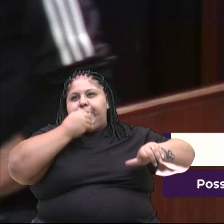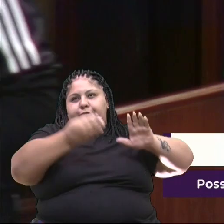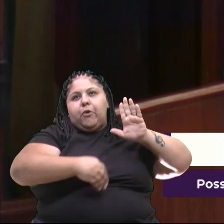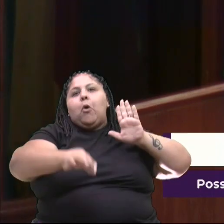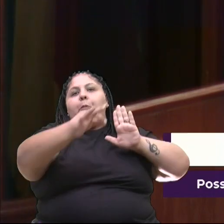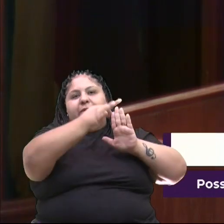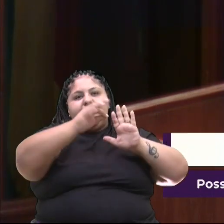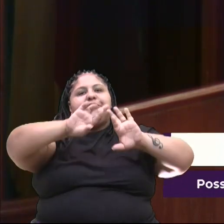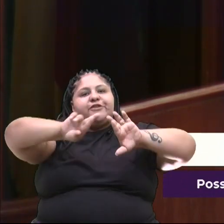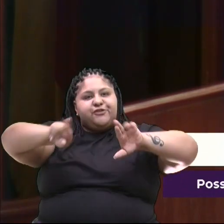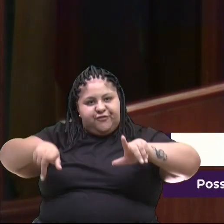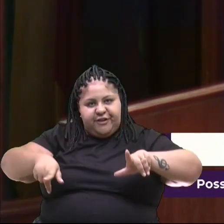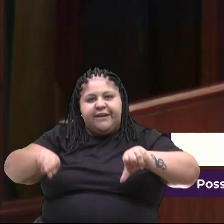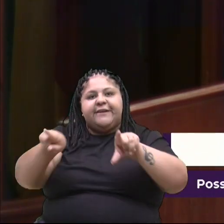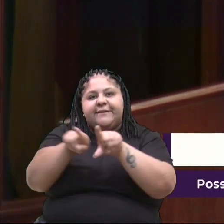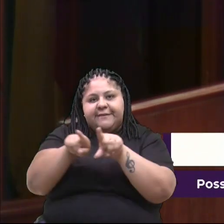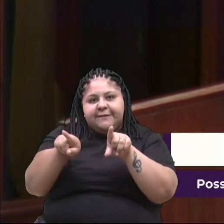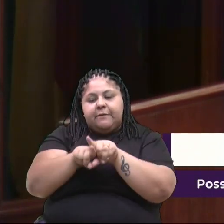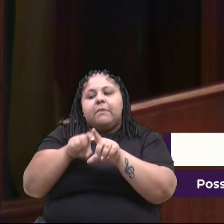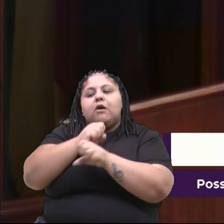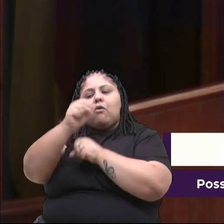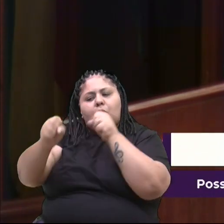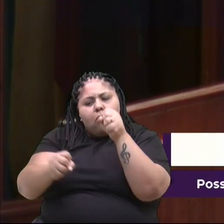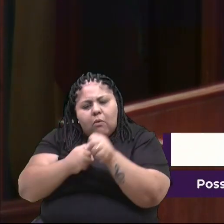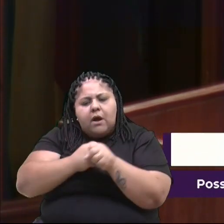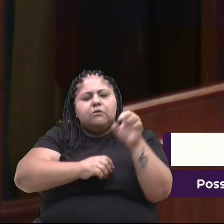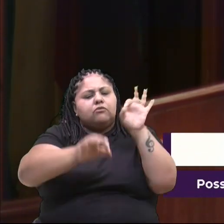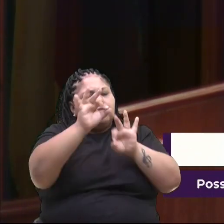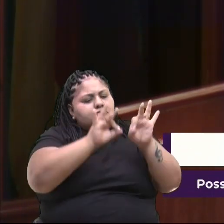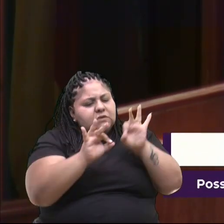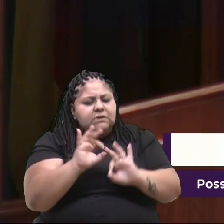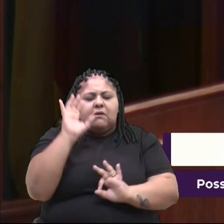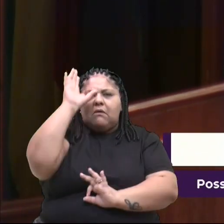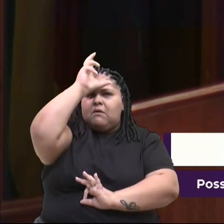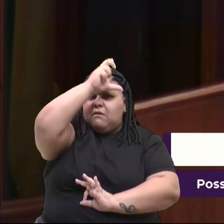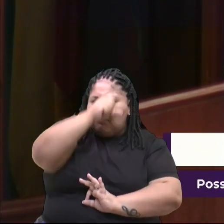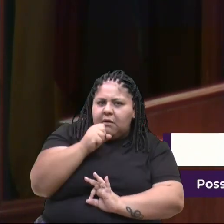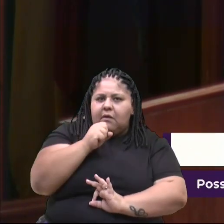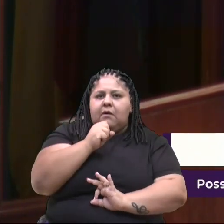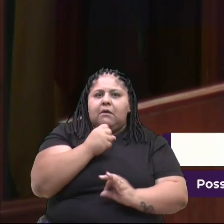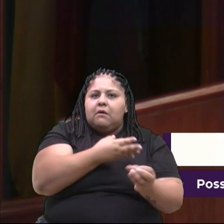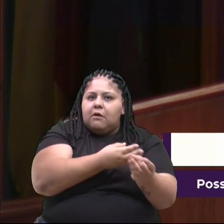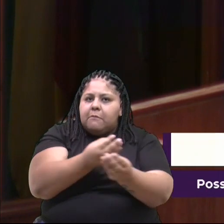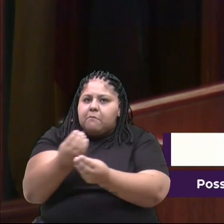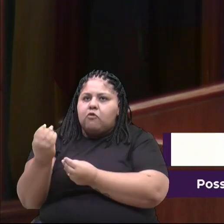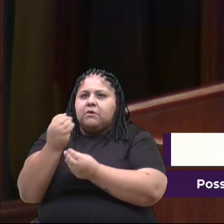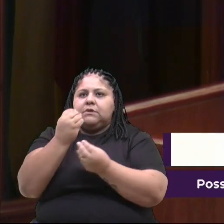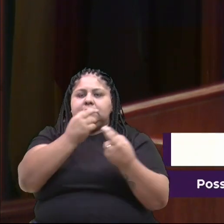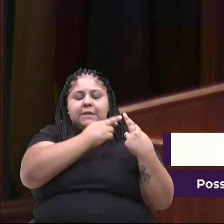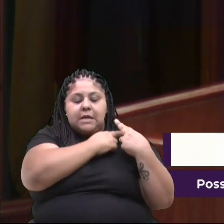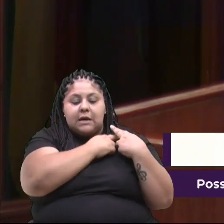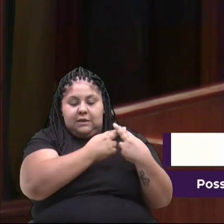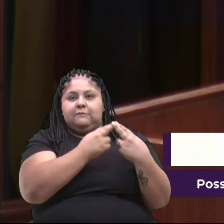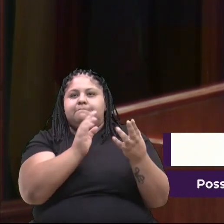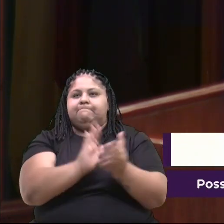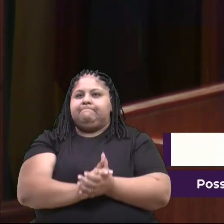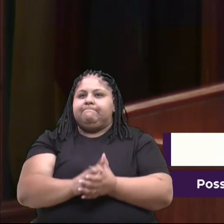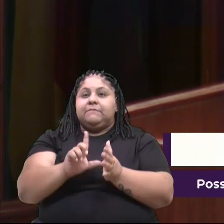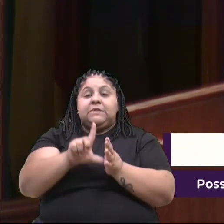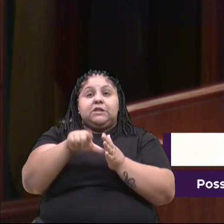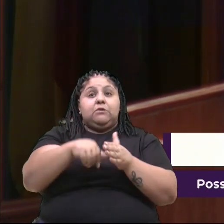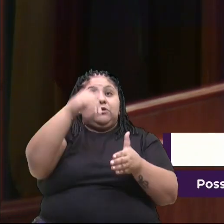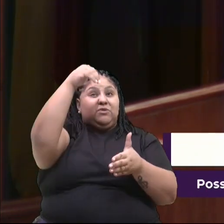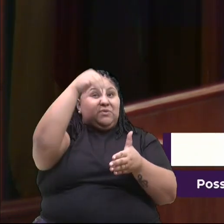também vai ser um ano de muita construção, de muito aprendizado e de muita responsabilidade. Depois de uma